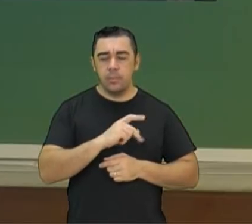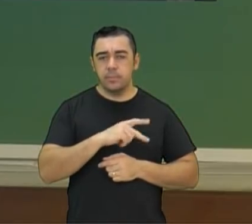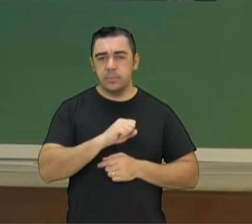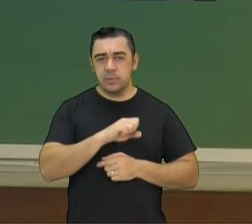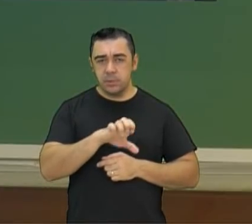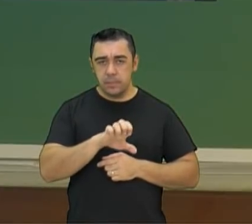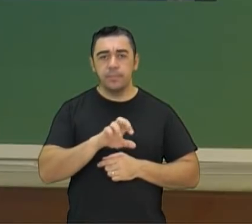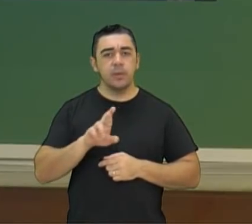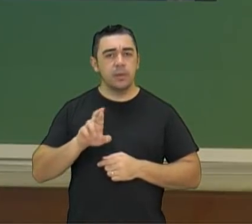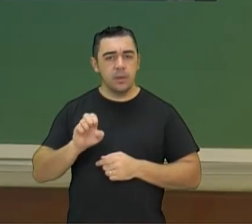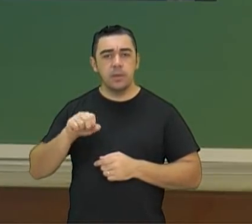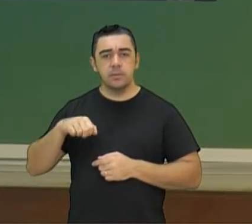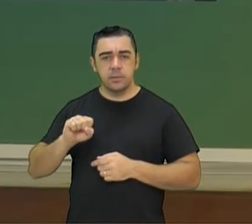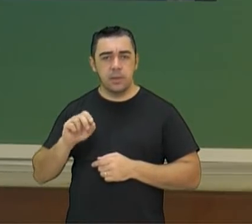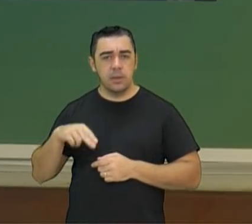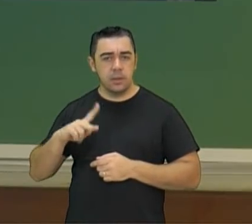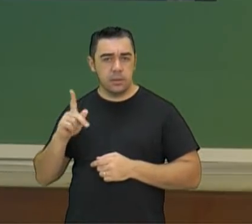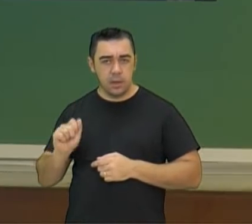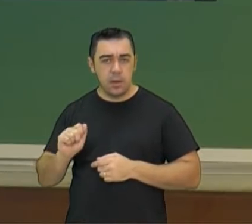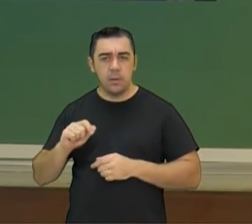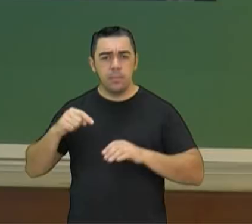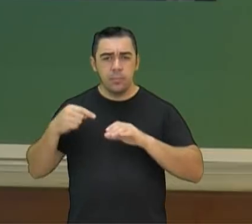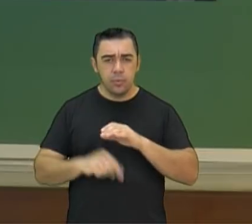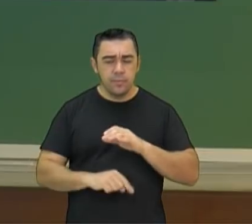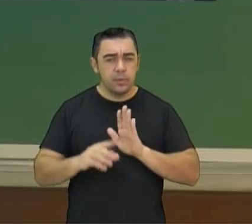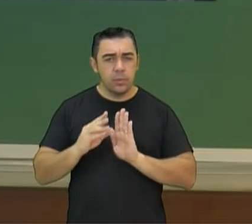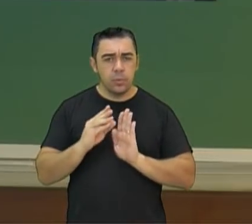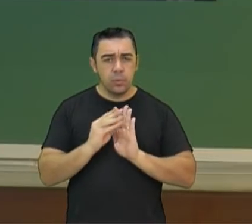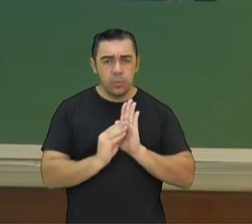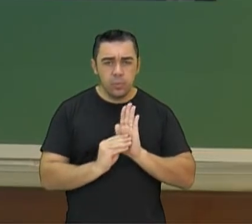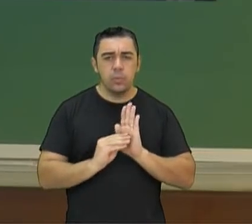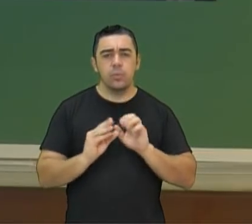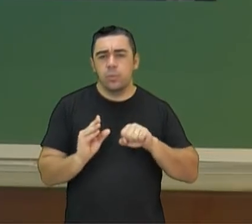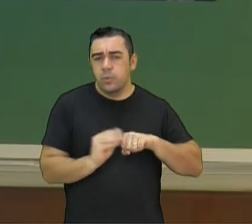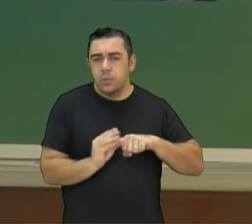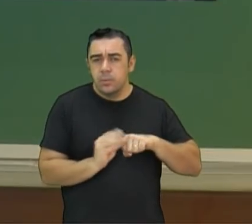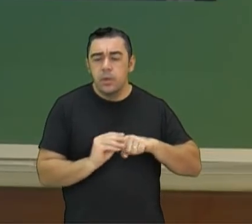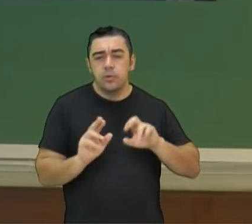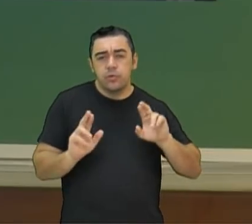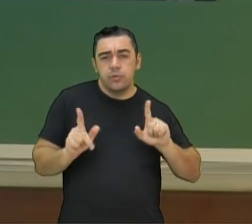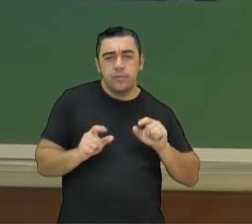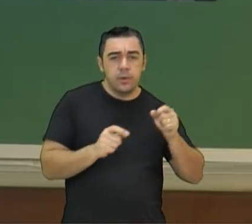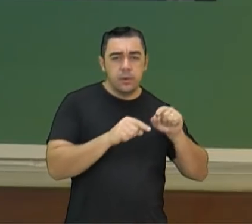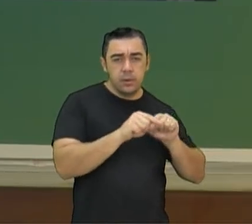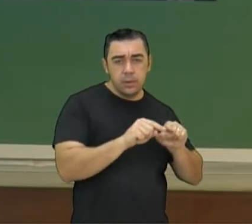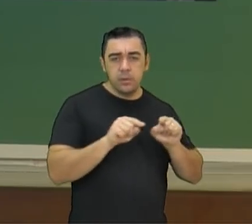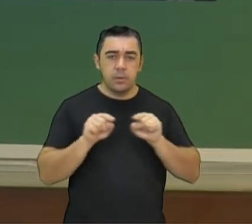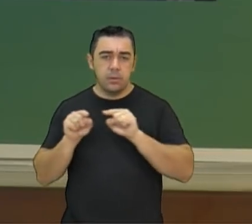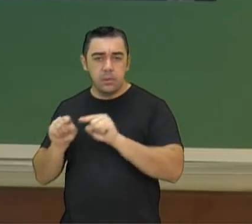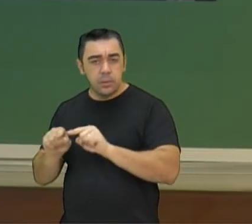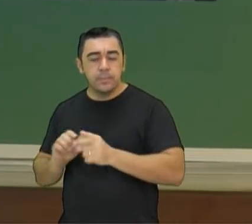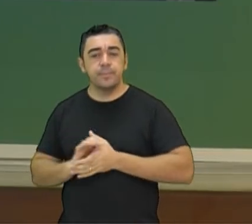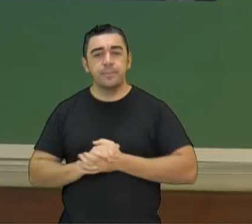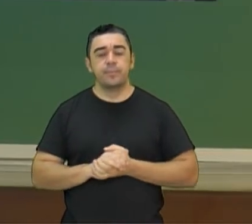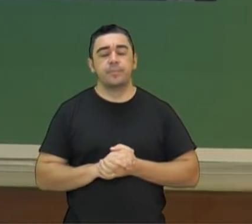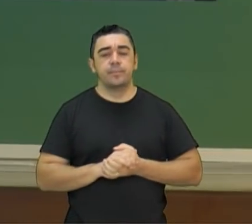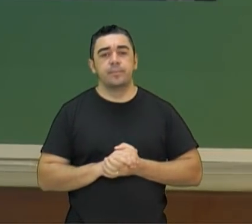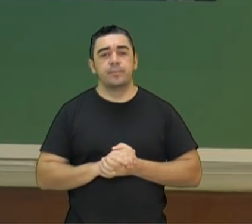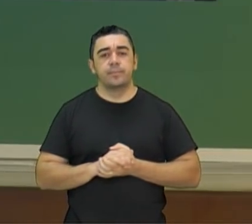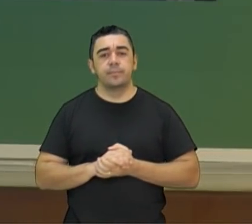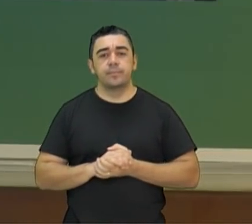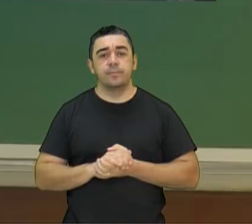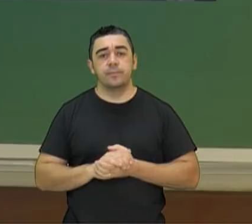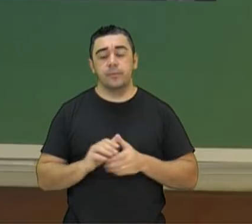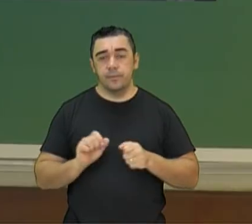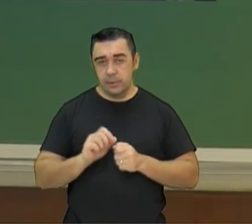elementos novos para aprofundar o nosso conhecimento, para a gente aprender a diferenciar um gênero discursivo do outro. Então, a gente vai fazer